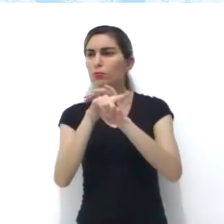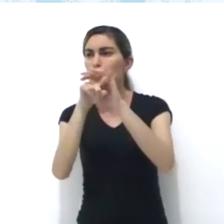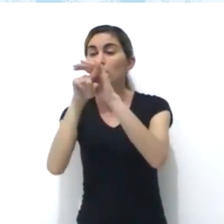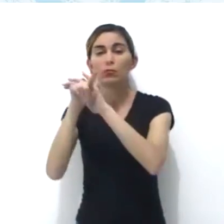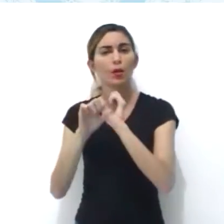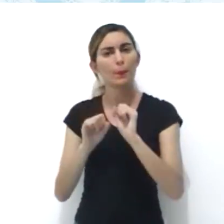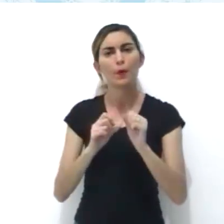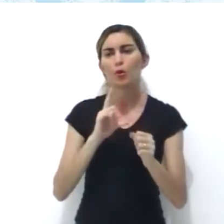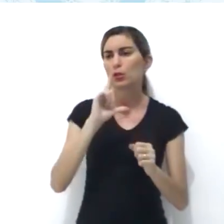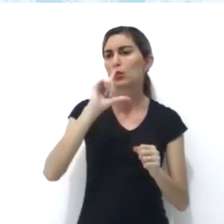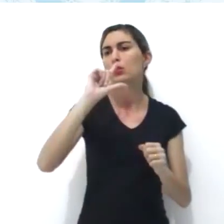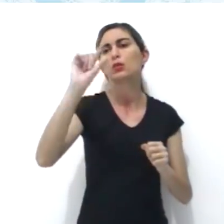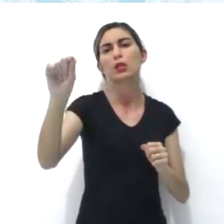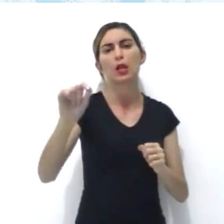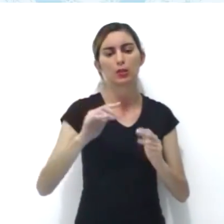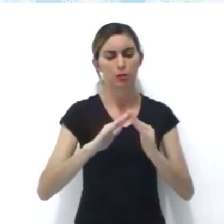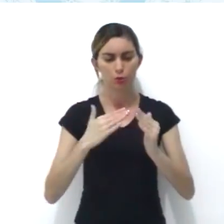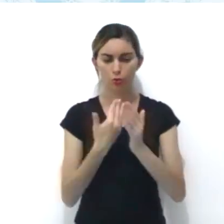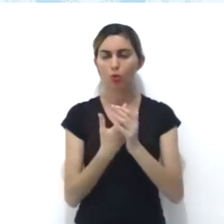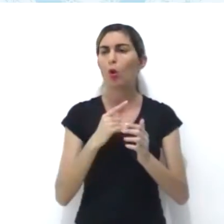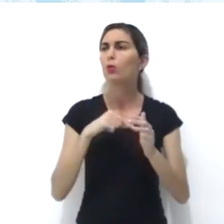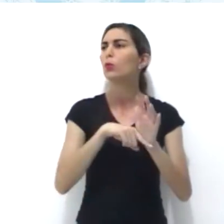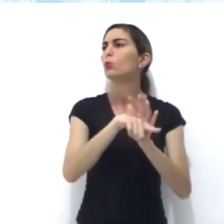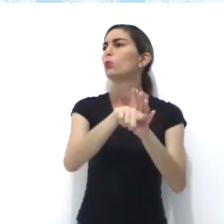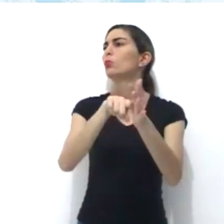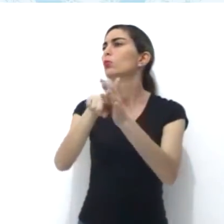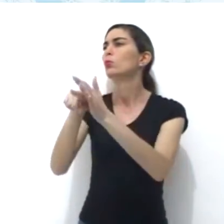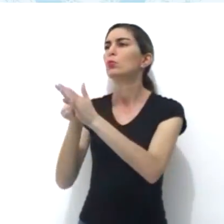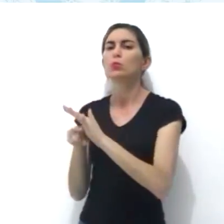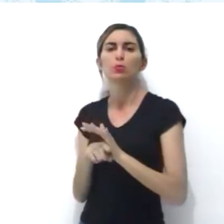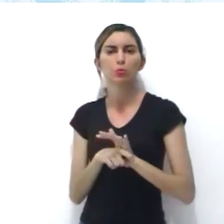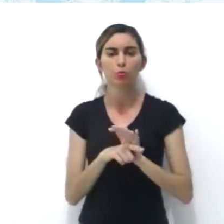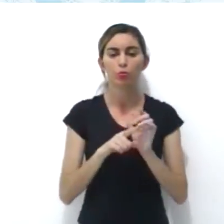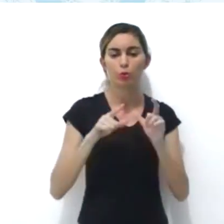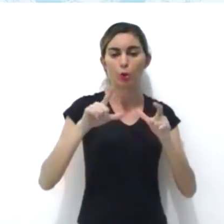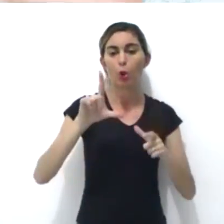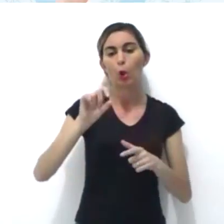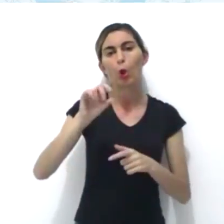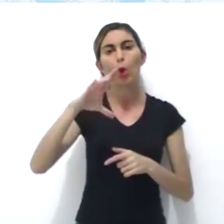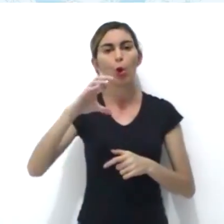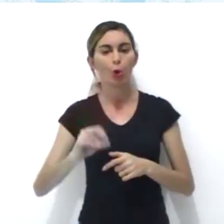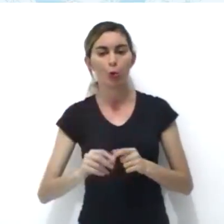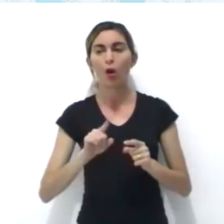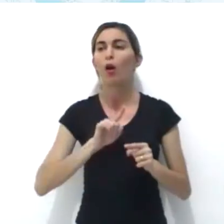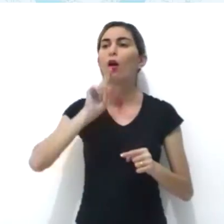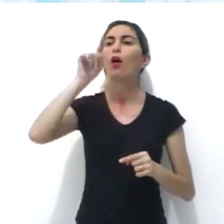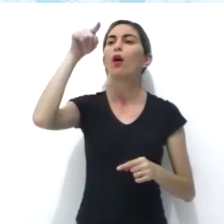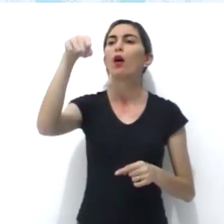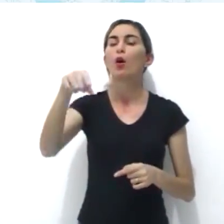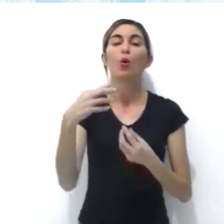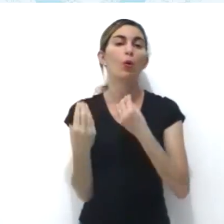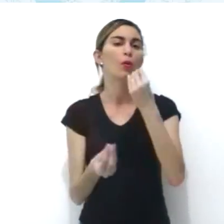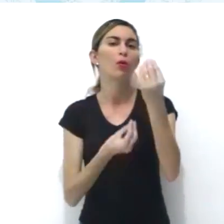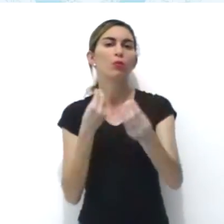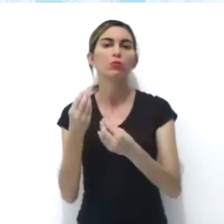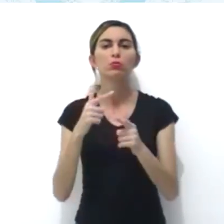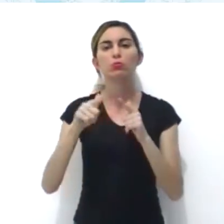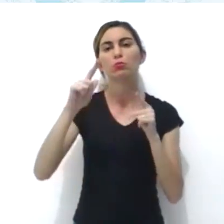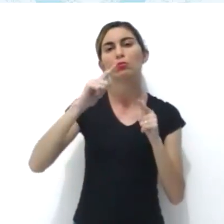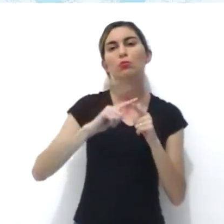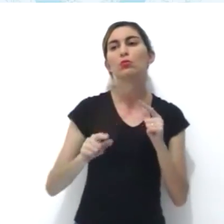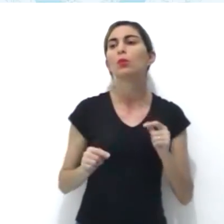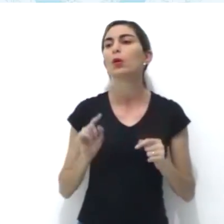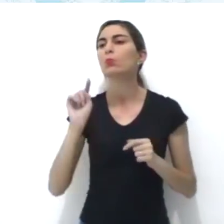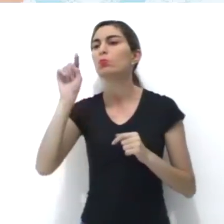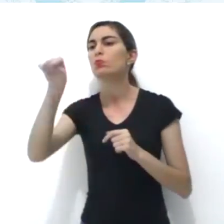digamos, explorar, eu posso sair do ambiente da escola e investigar, a gente chama de in loco, né? Ir até lá para ver como é que o